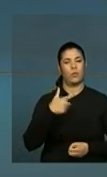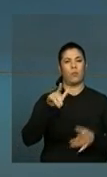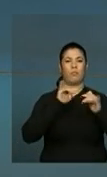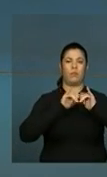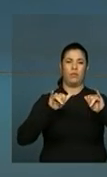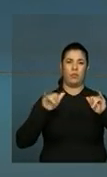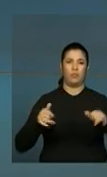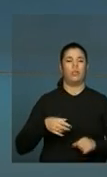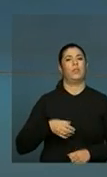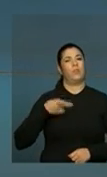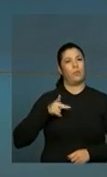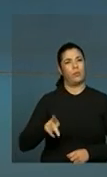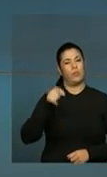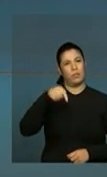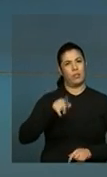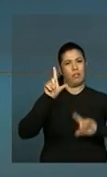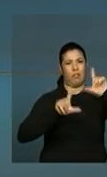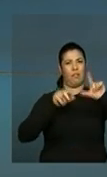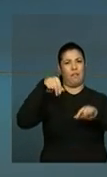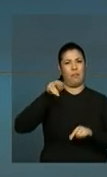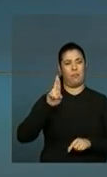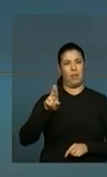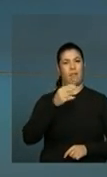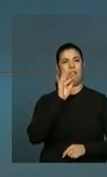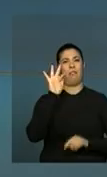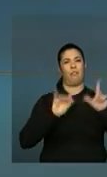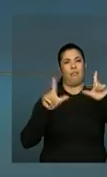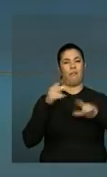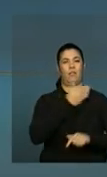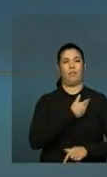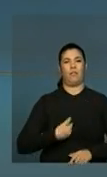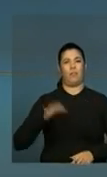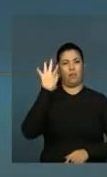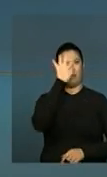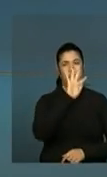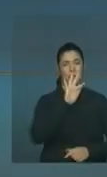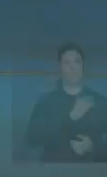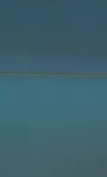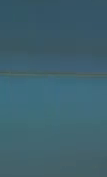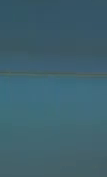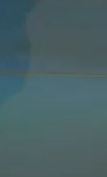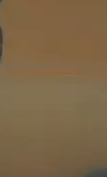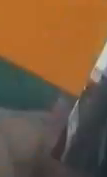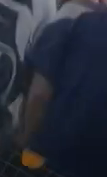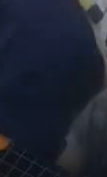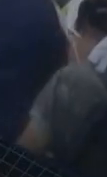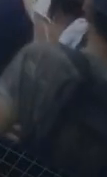outras informações. Continue com a gente aqui na NBR, a TV do Governo Federal.